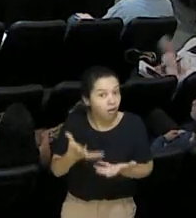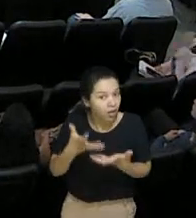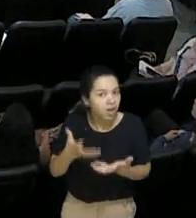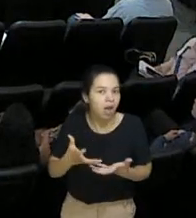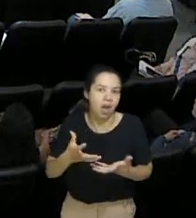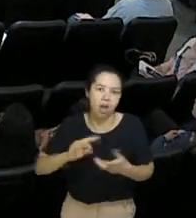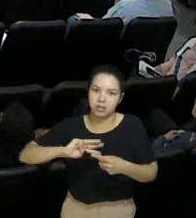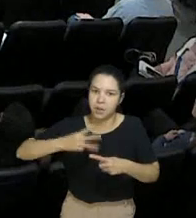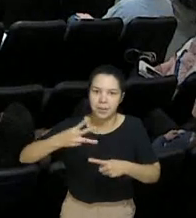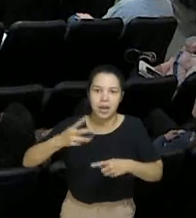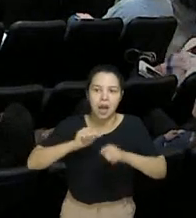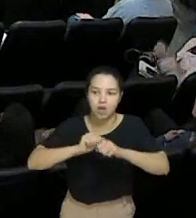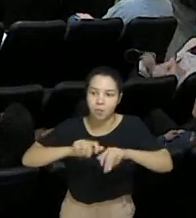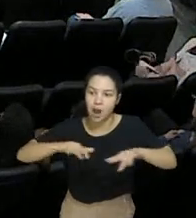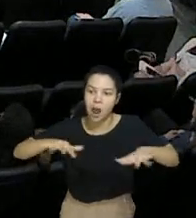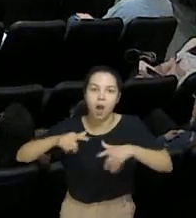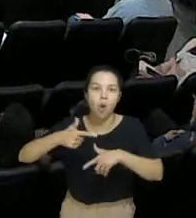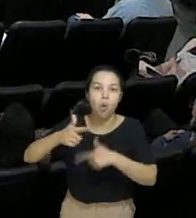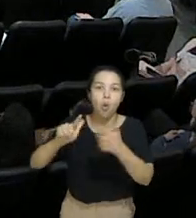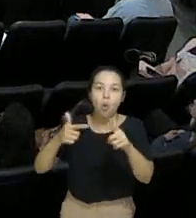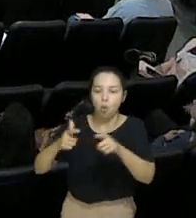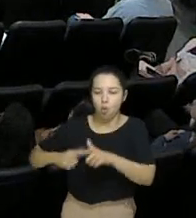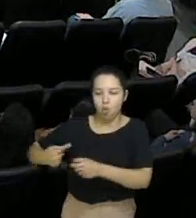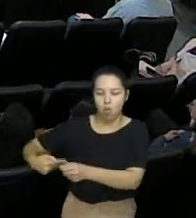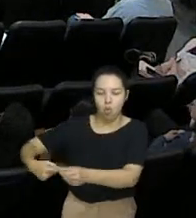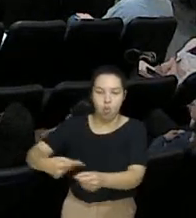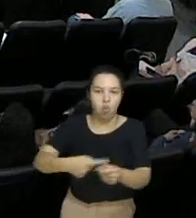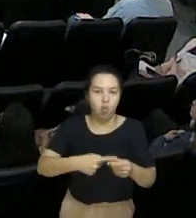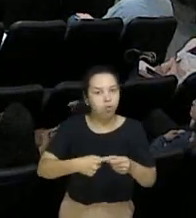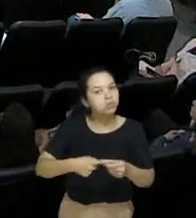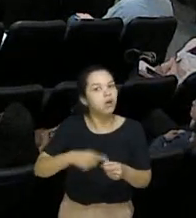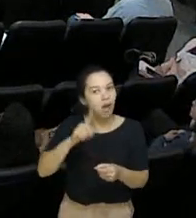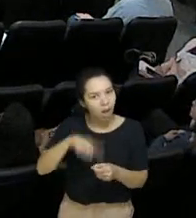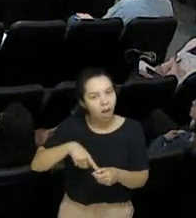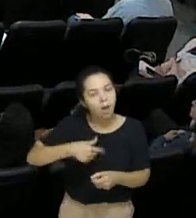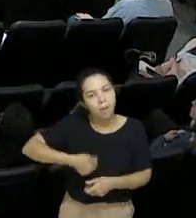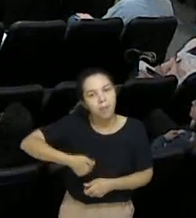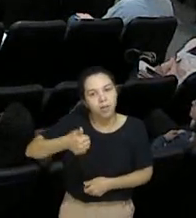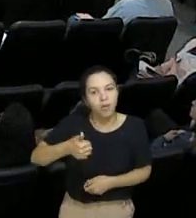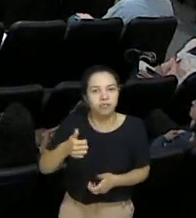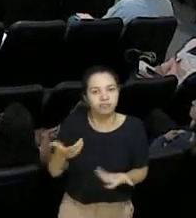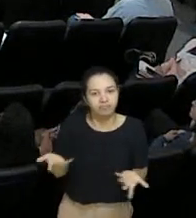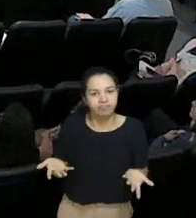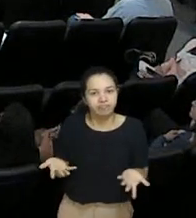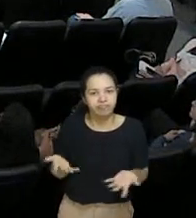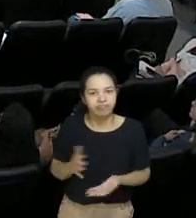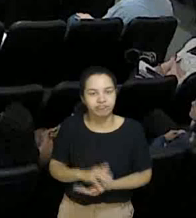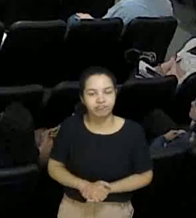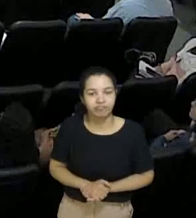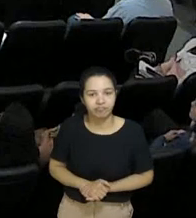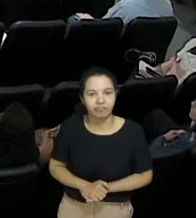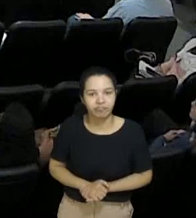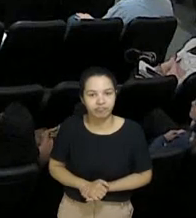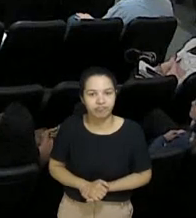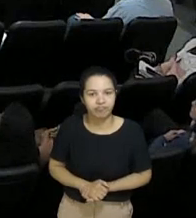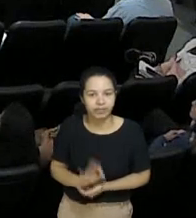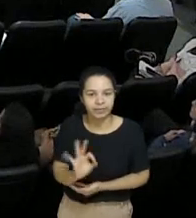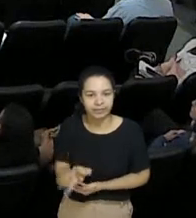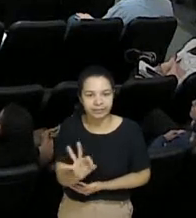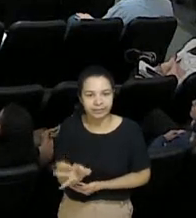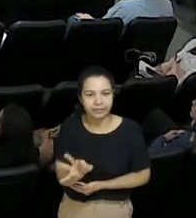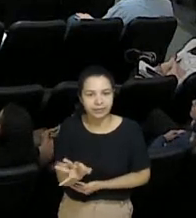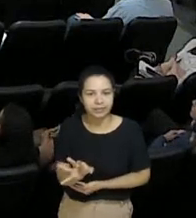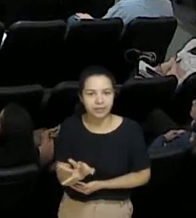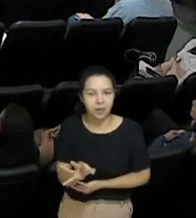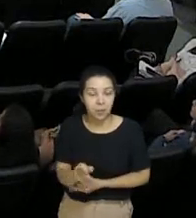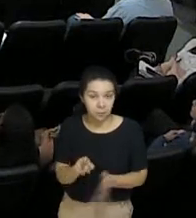para outros municípios, né? Eu acho que esse seria o ideal, né? Certo? Alguma